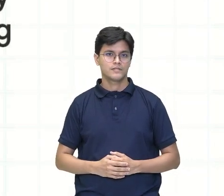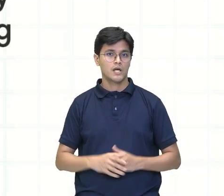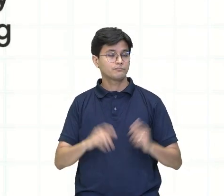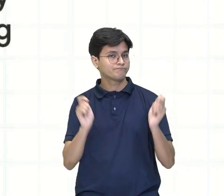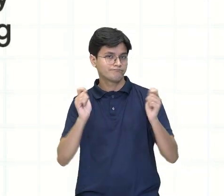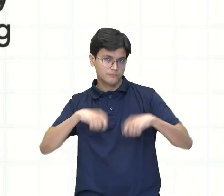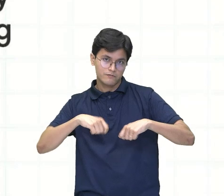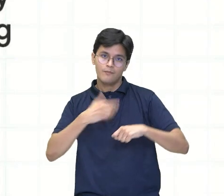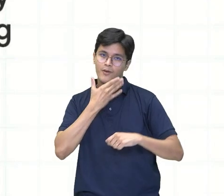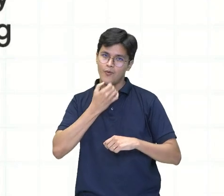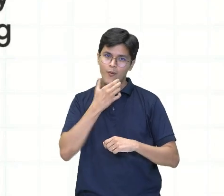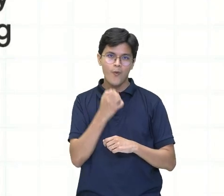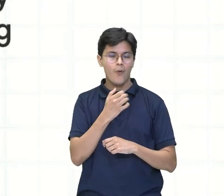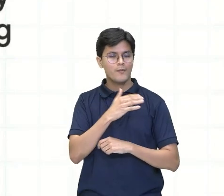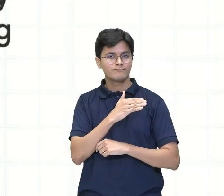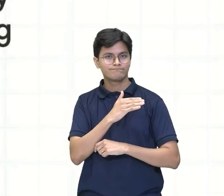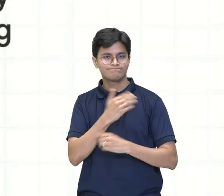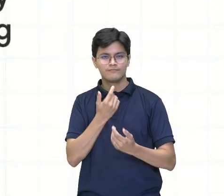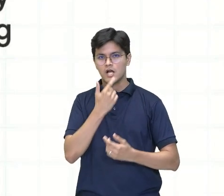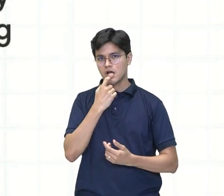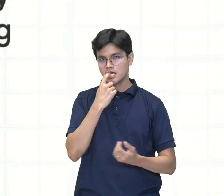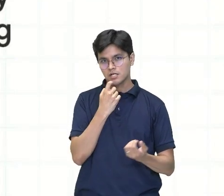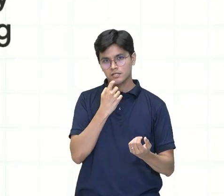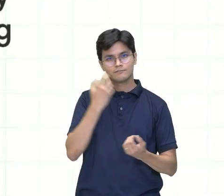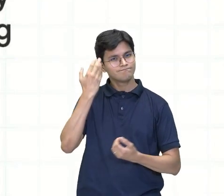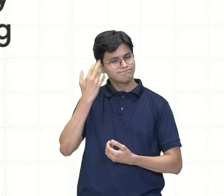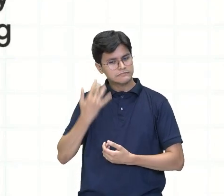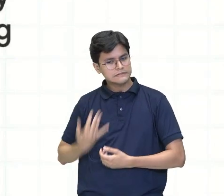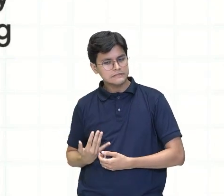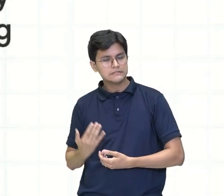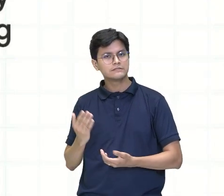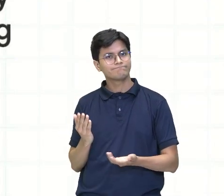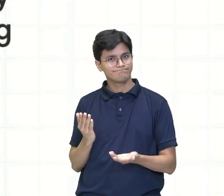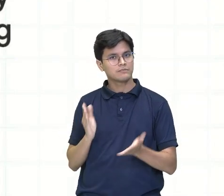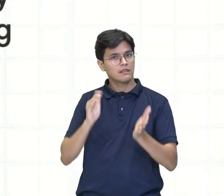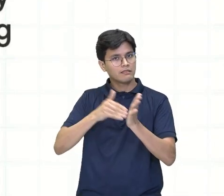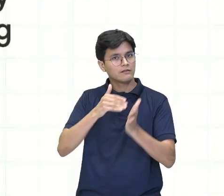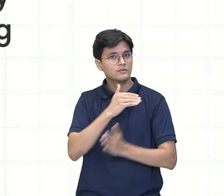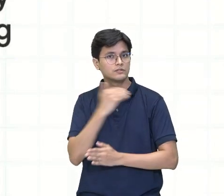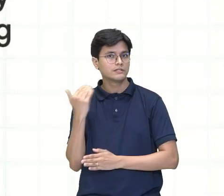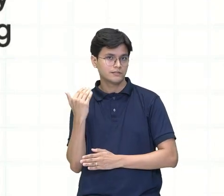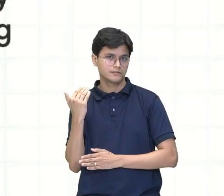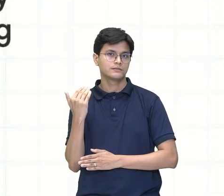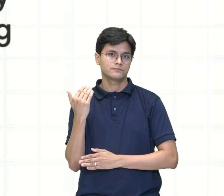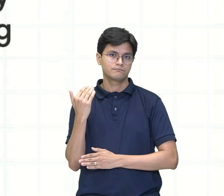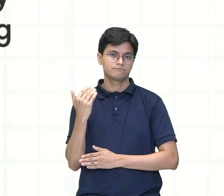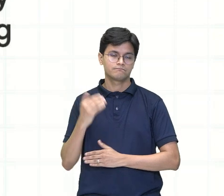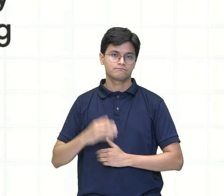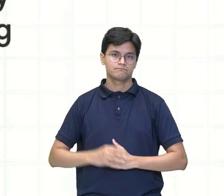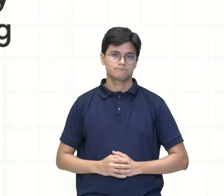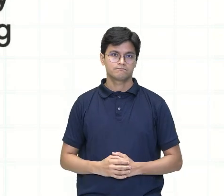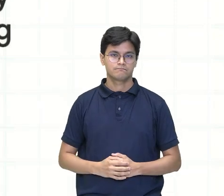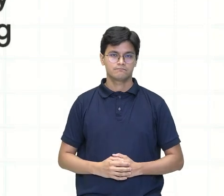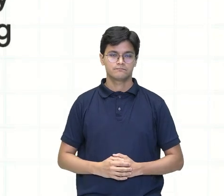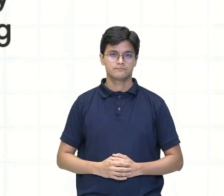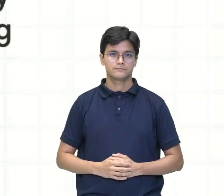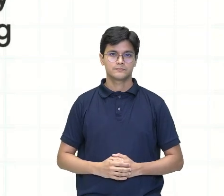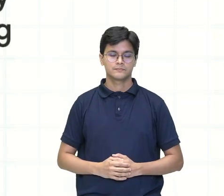até morrer, não é? Porque ele estava com um golpe na cabeça, né? Ele foi acertado na cabeça dele, teve